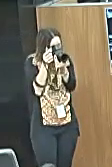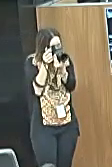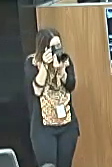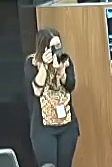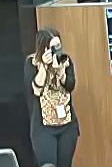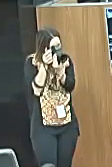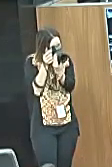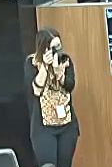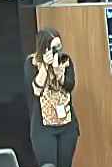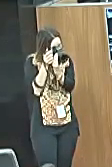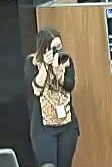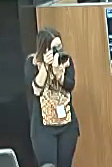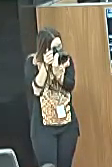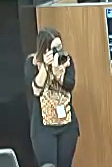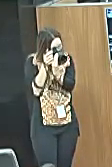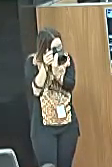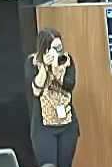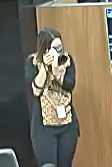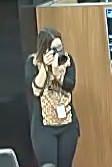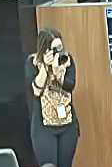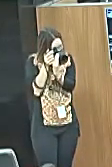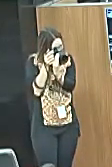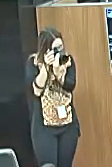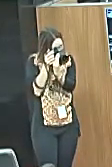o senhor jo